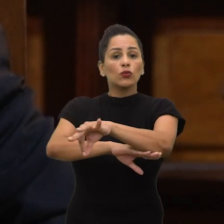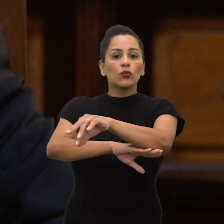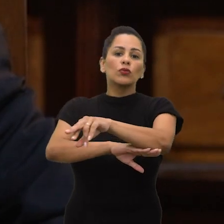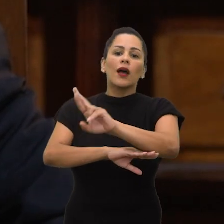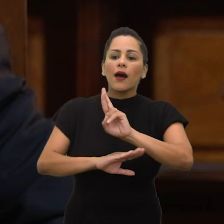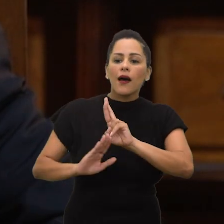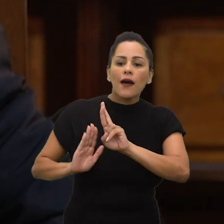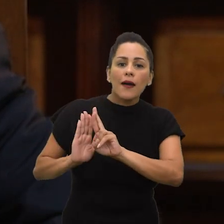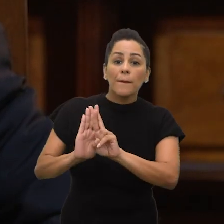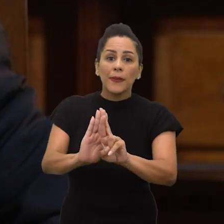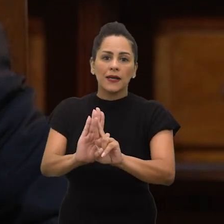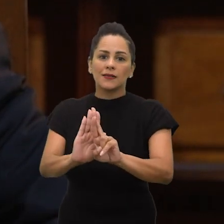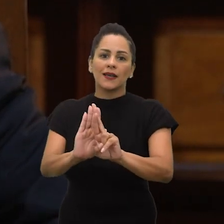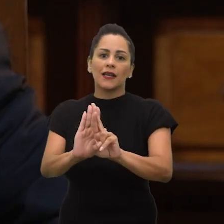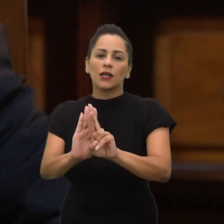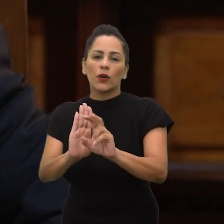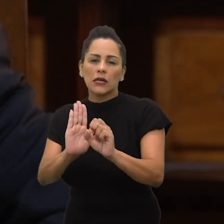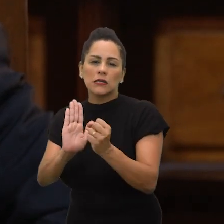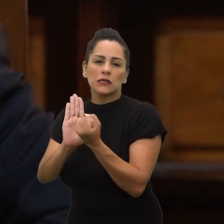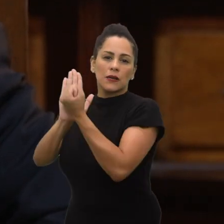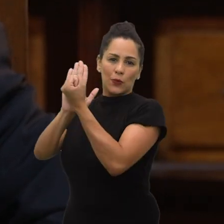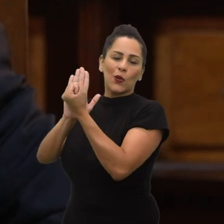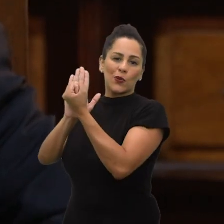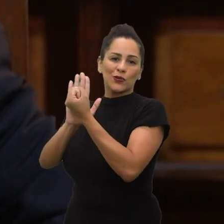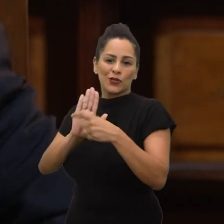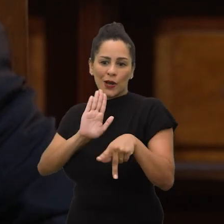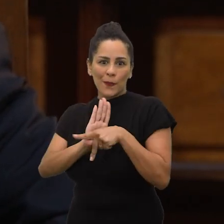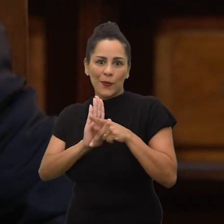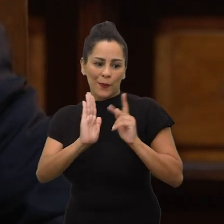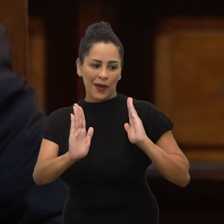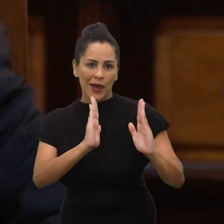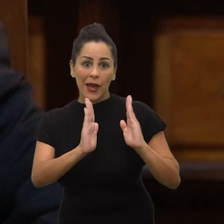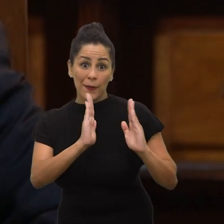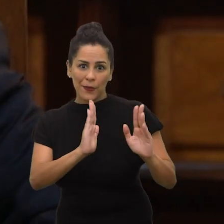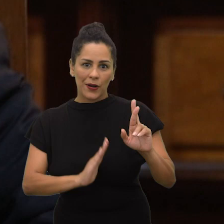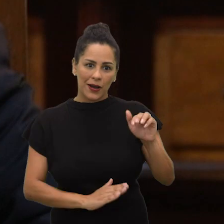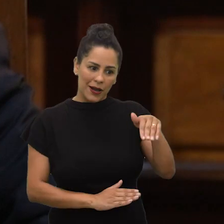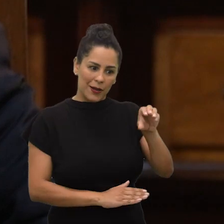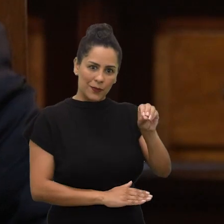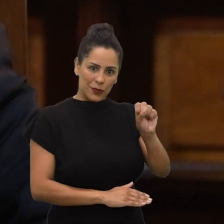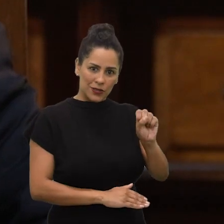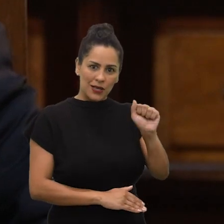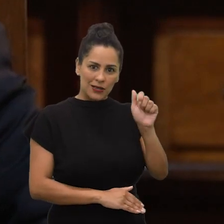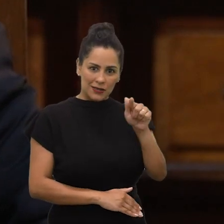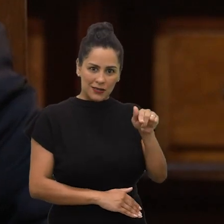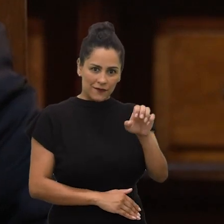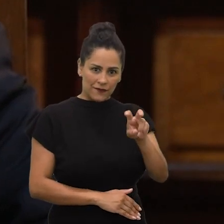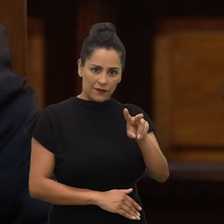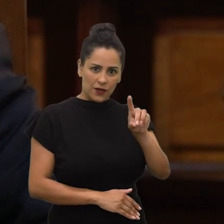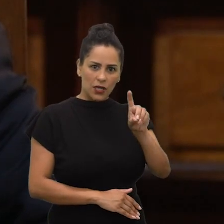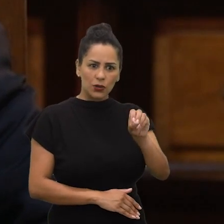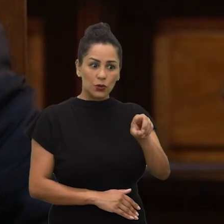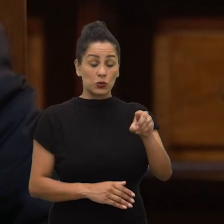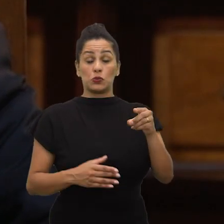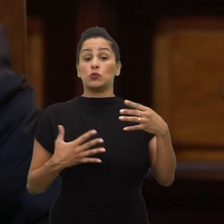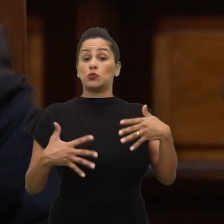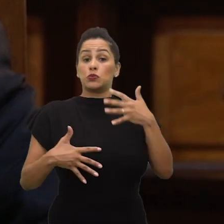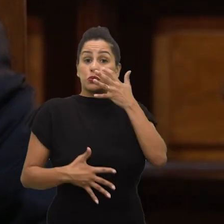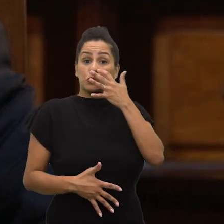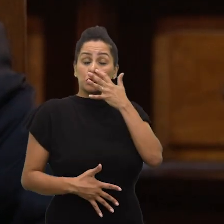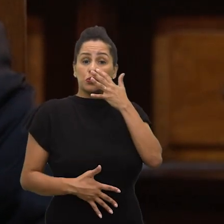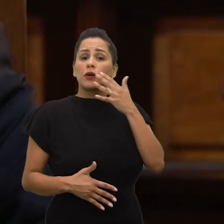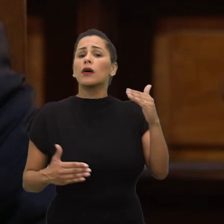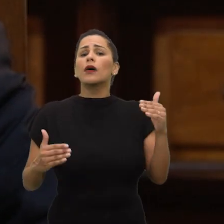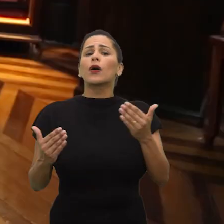representa uma simbologia da época de Ramos de Azevedo que anotava É podemos comparar